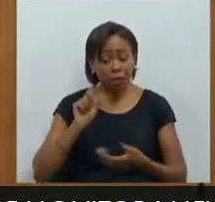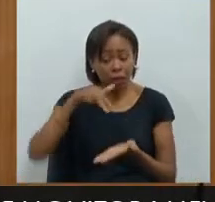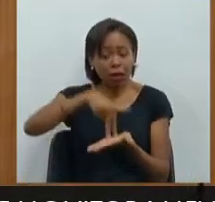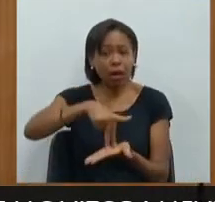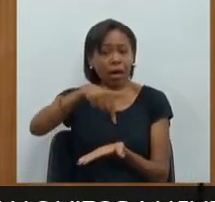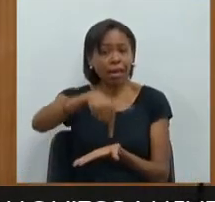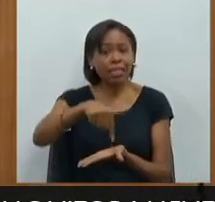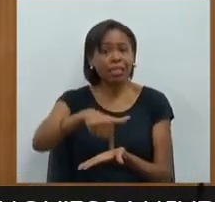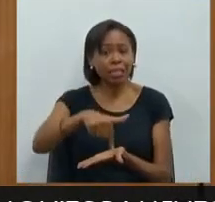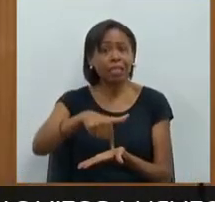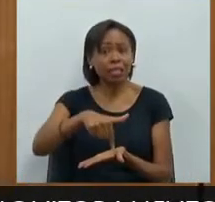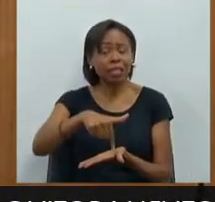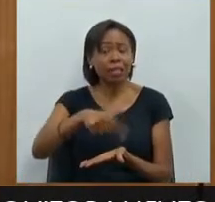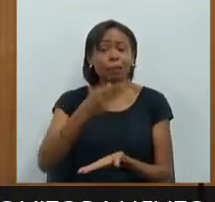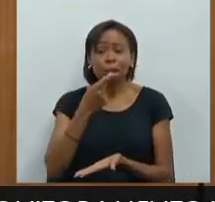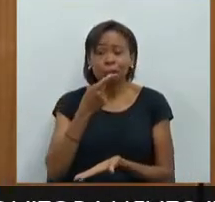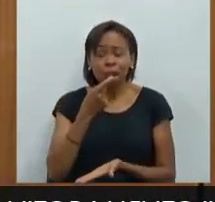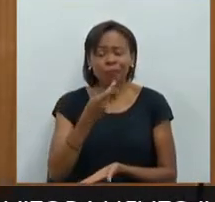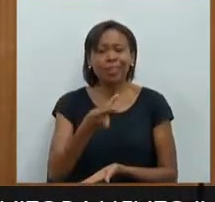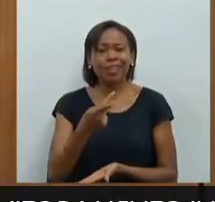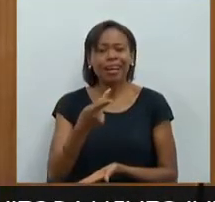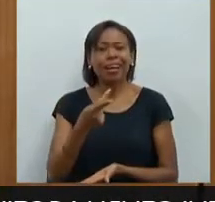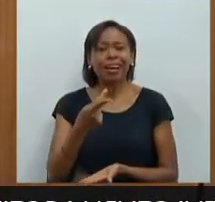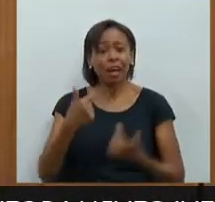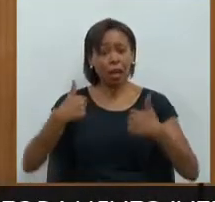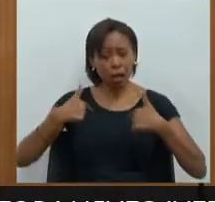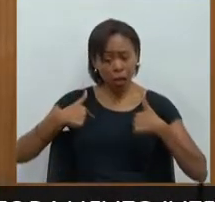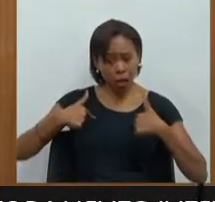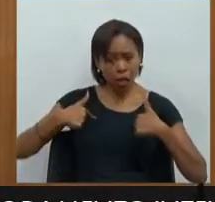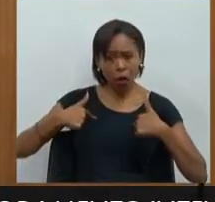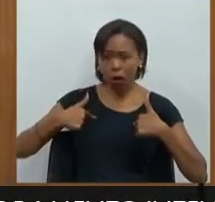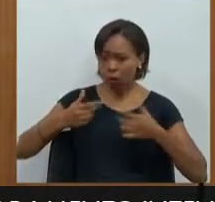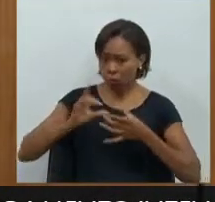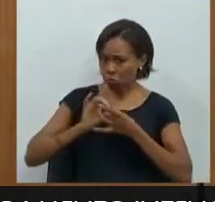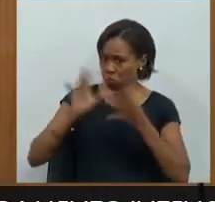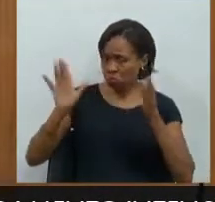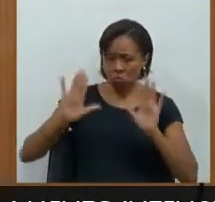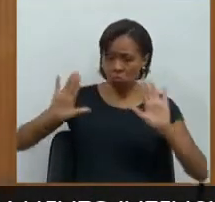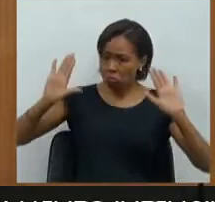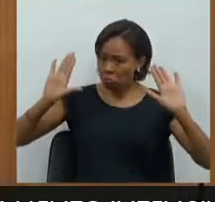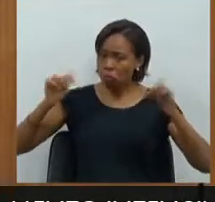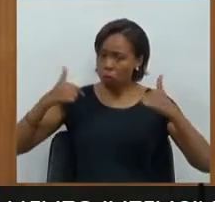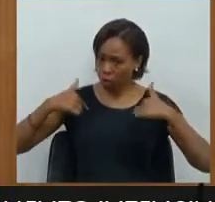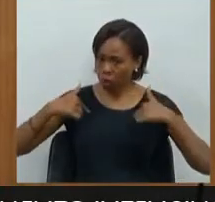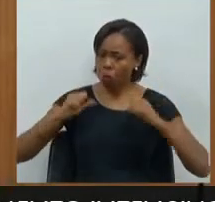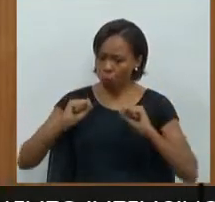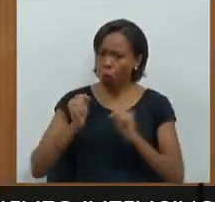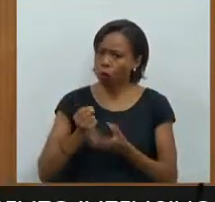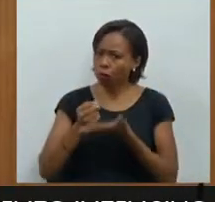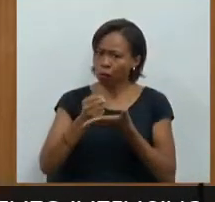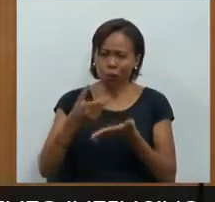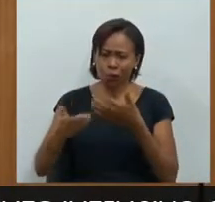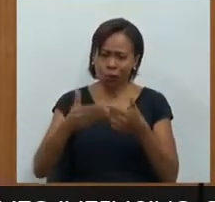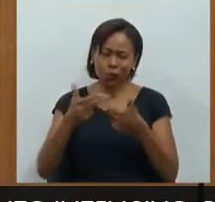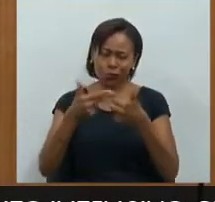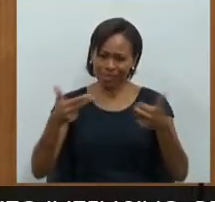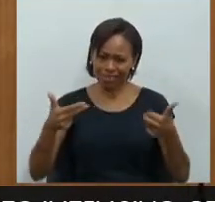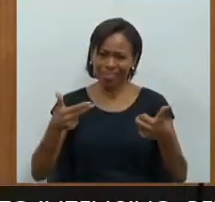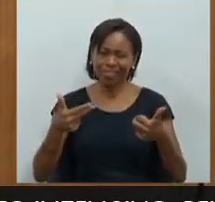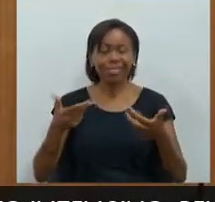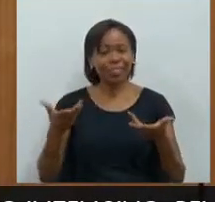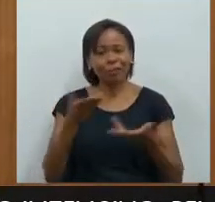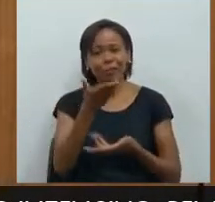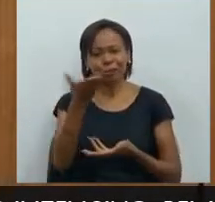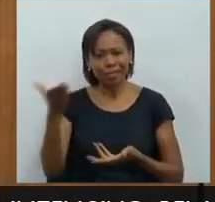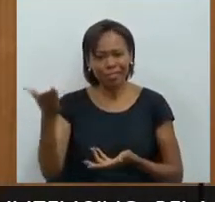últimos 15 minutos, para dizer, ó, eu estou aqui, ó, precisar de mim, o que eu puder fazer, estou à disposição. Então, isso para todos vocês